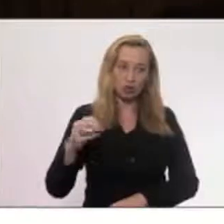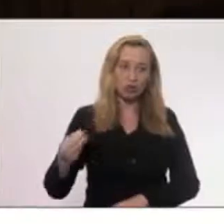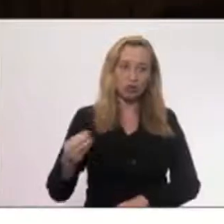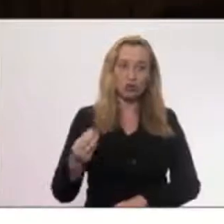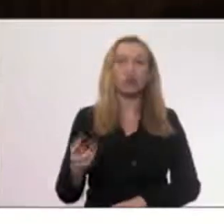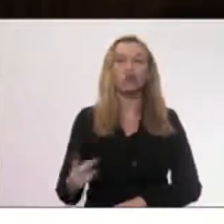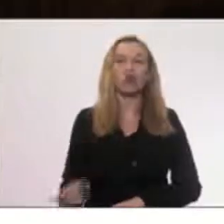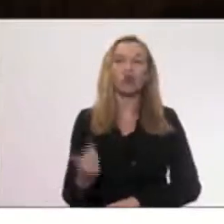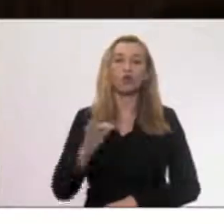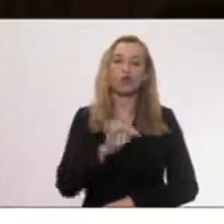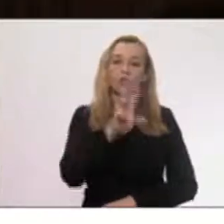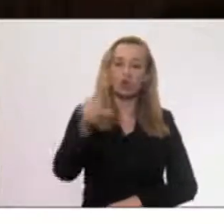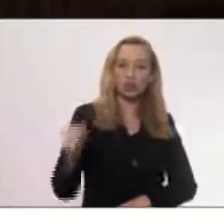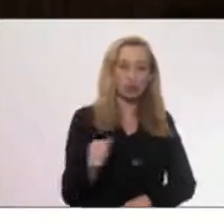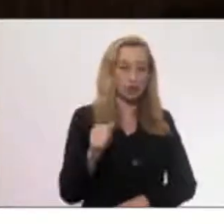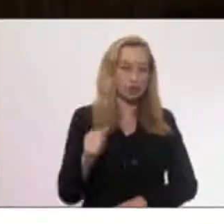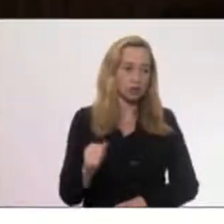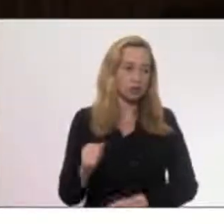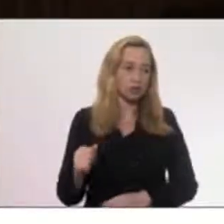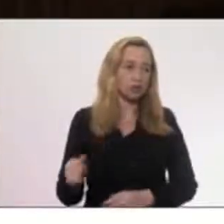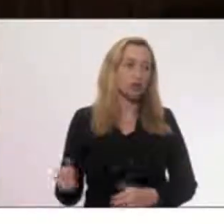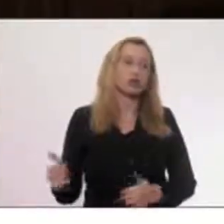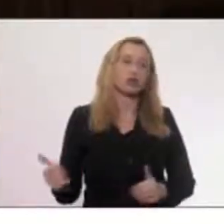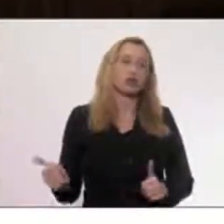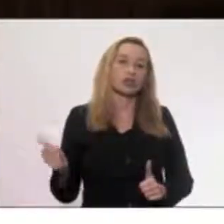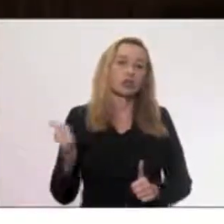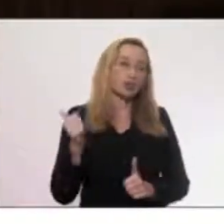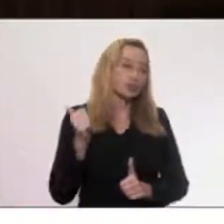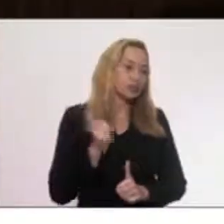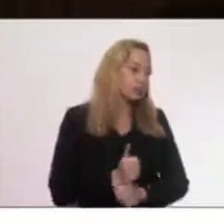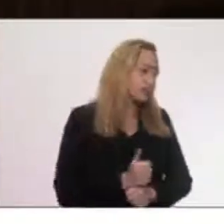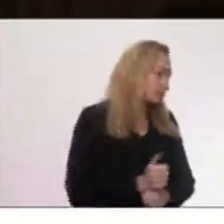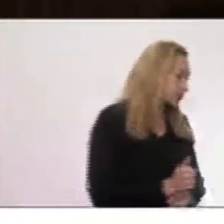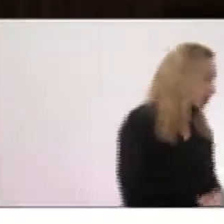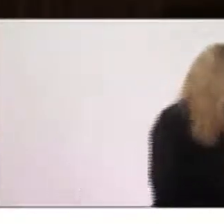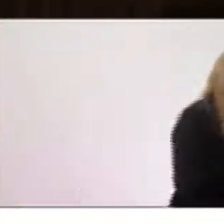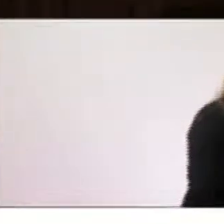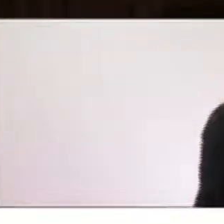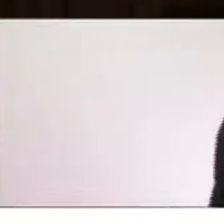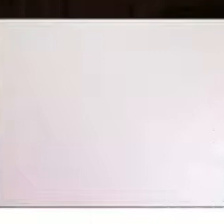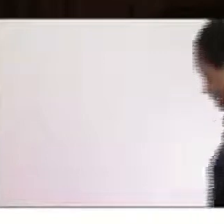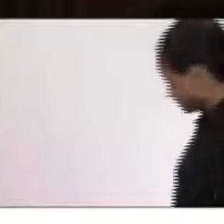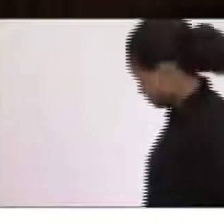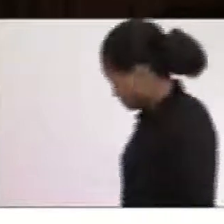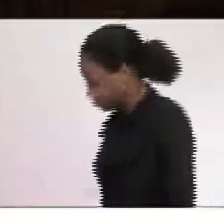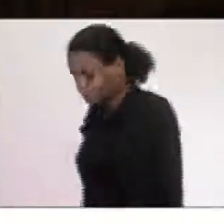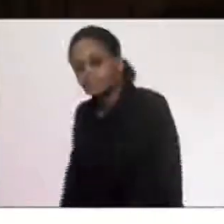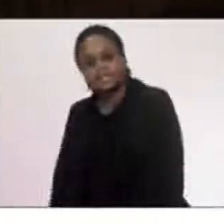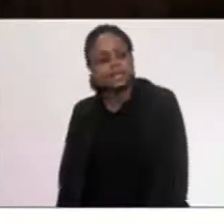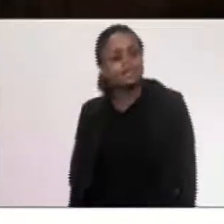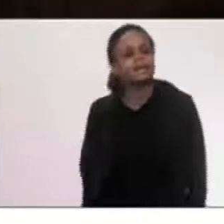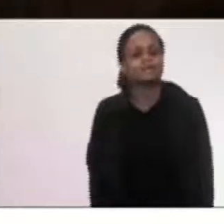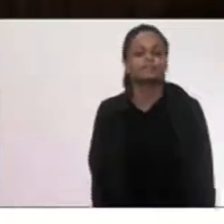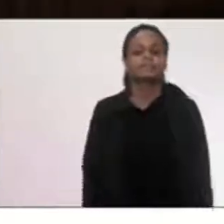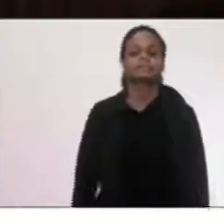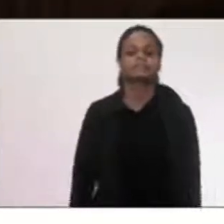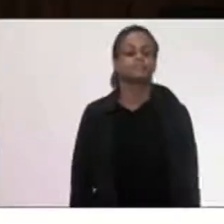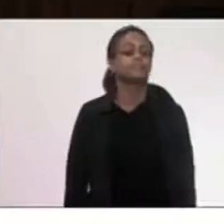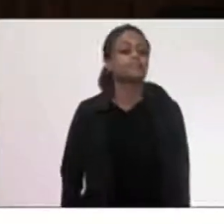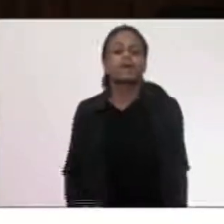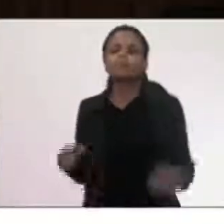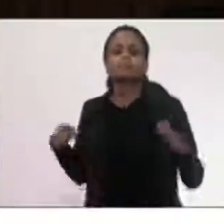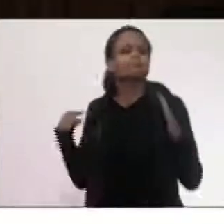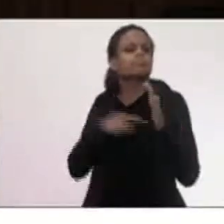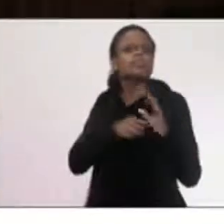Esse contingenciamento está afetando diretamente os nossos funcionários, os terceirizados, as contas